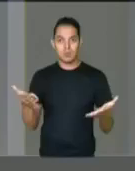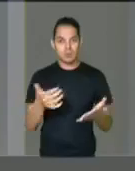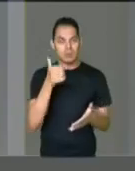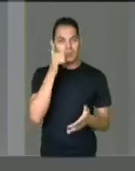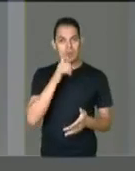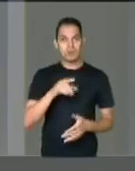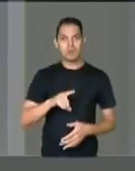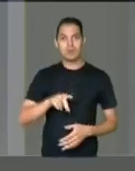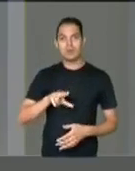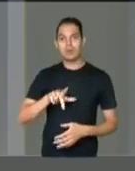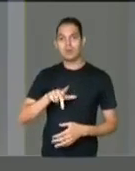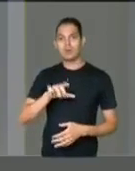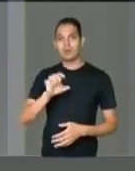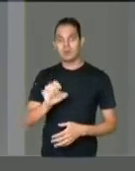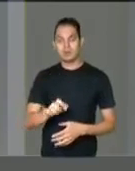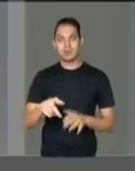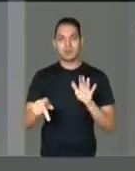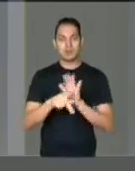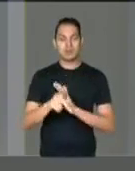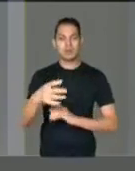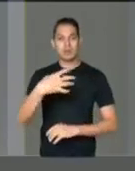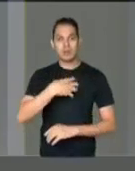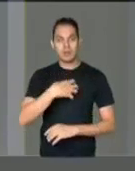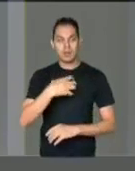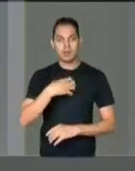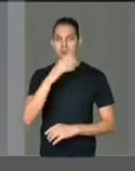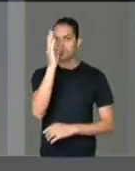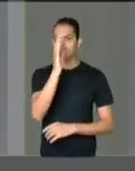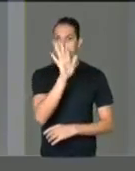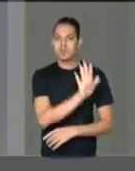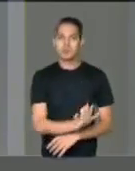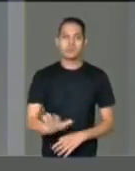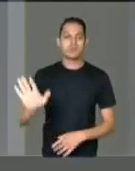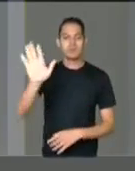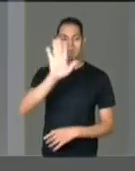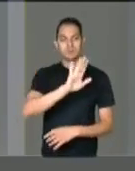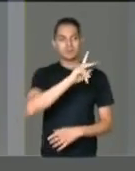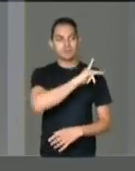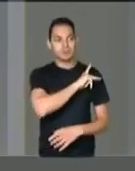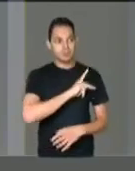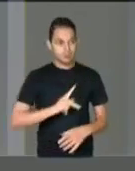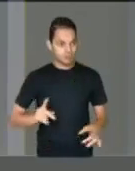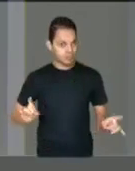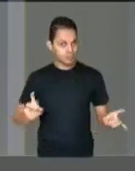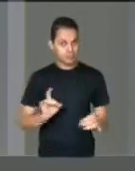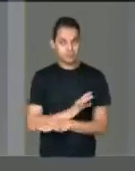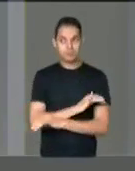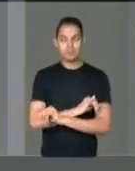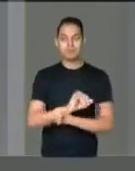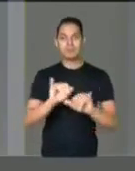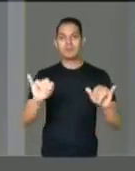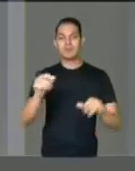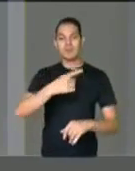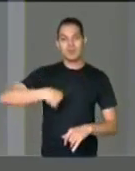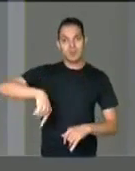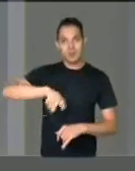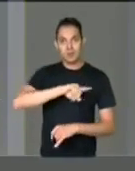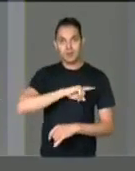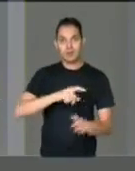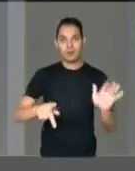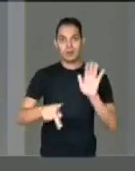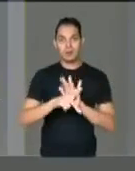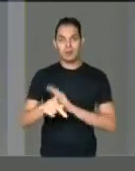a santa da Bahia, é a santa do Brasil. Senhor presidente, eu concluo dizendo que nós,